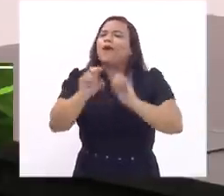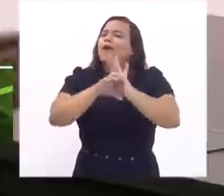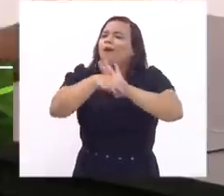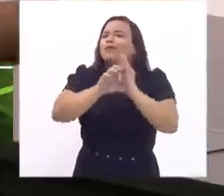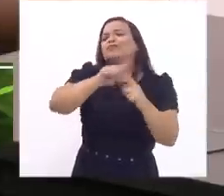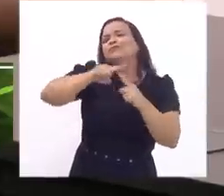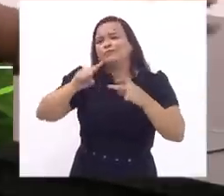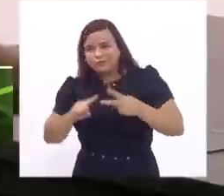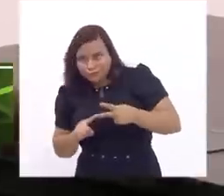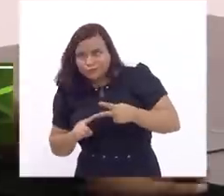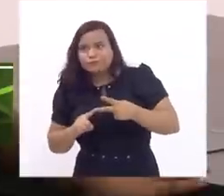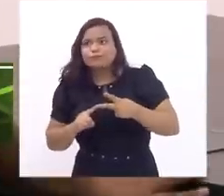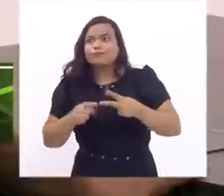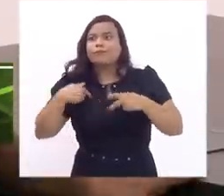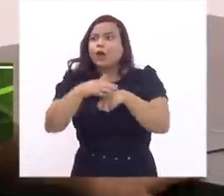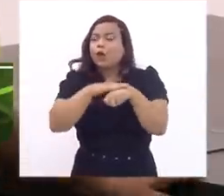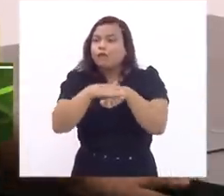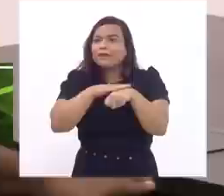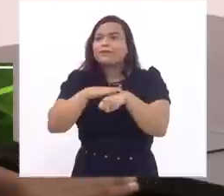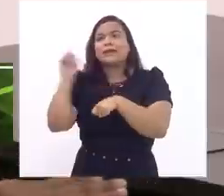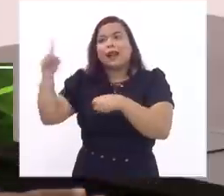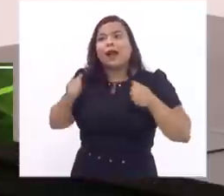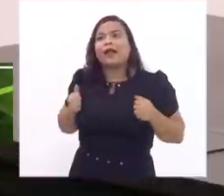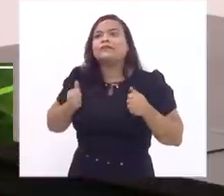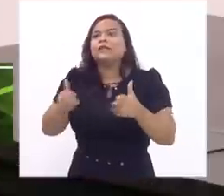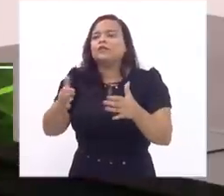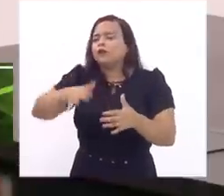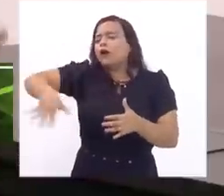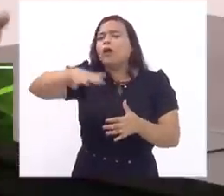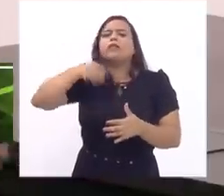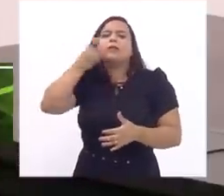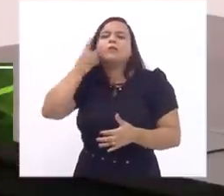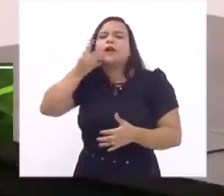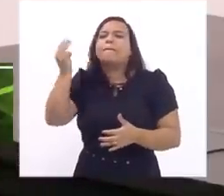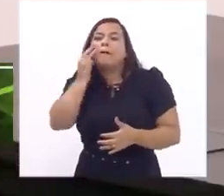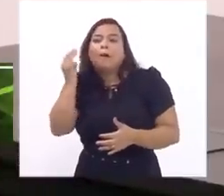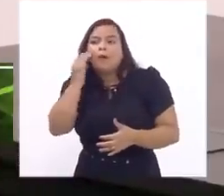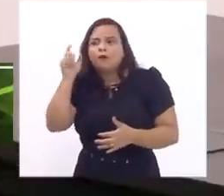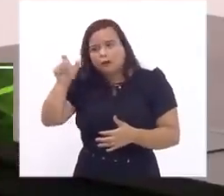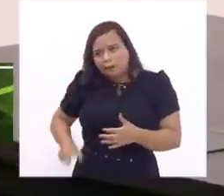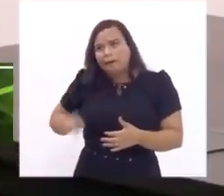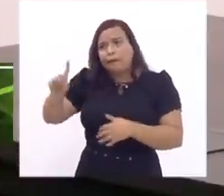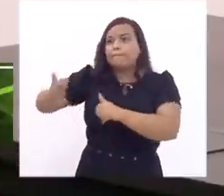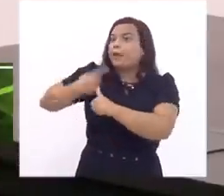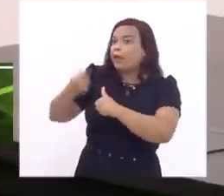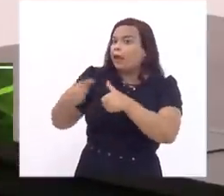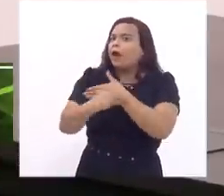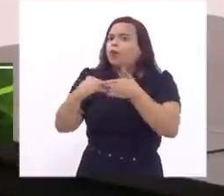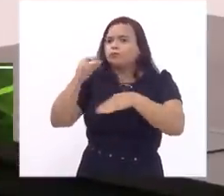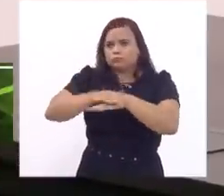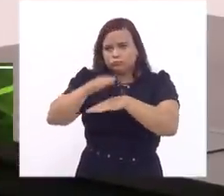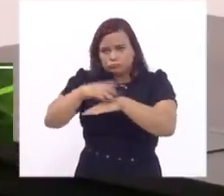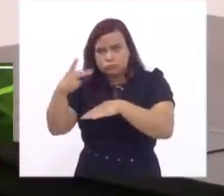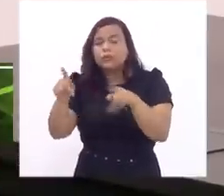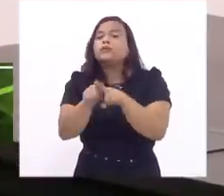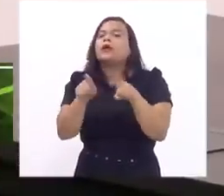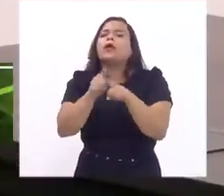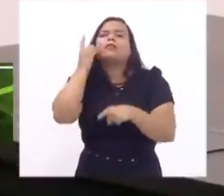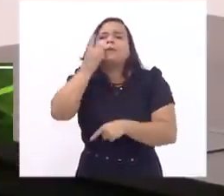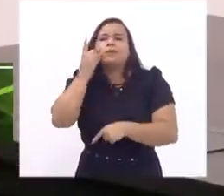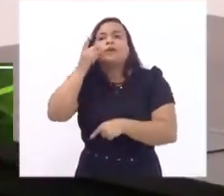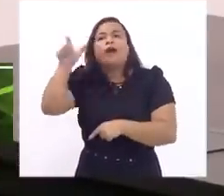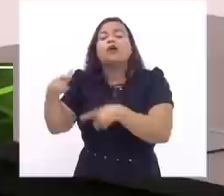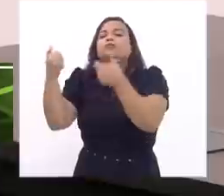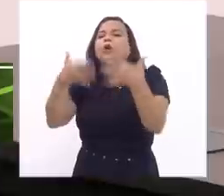conceitos. Conversei aqui com a assessoria da deputada Mônica Francisco, que é a primeira autora, e a deputada